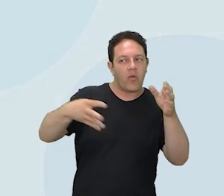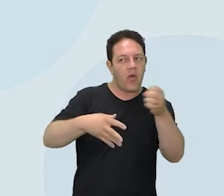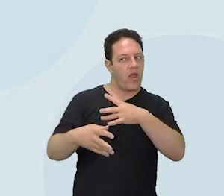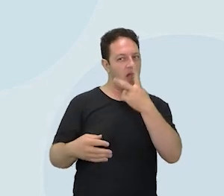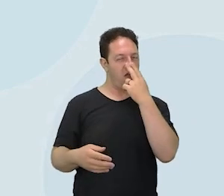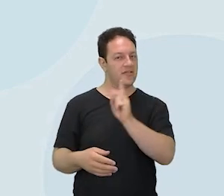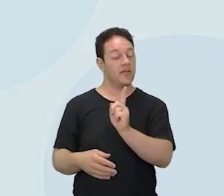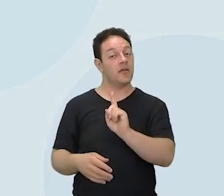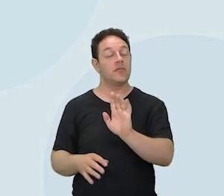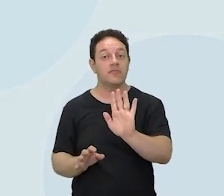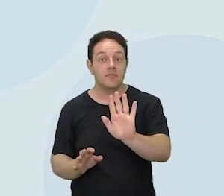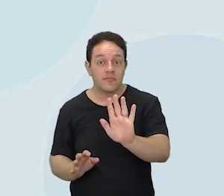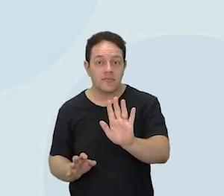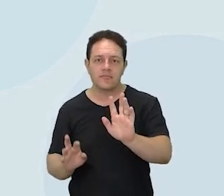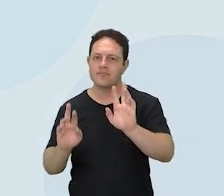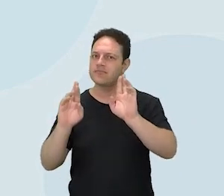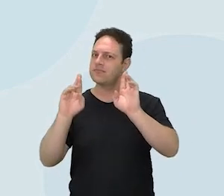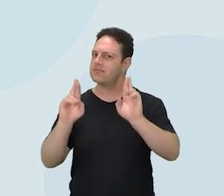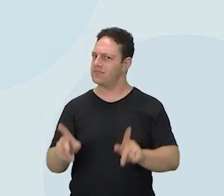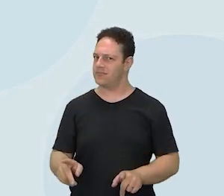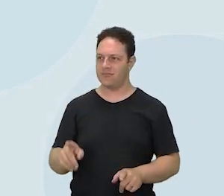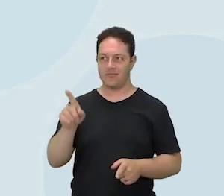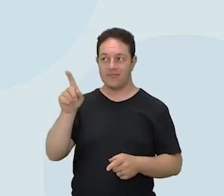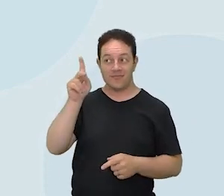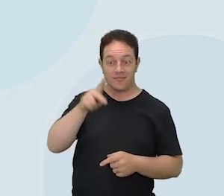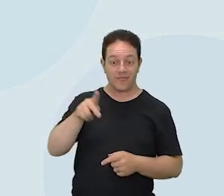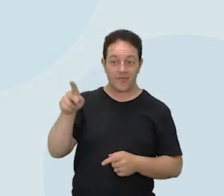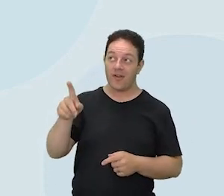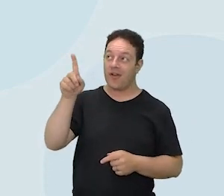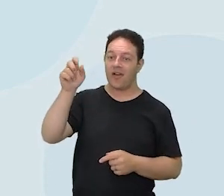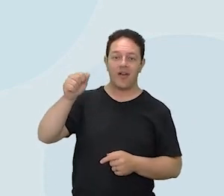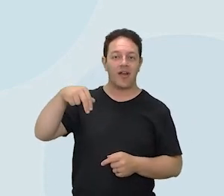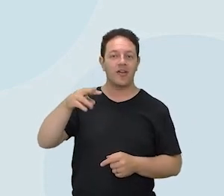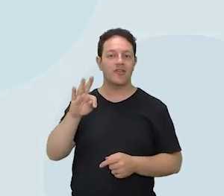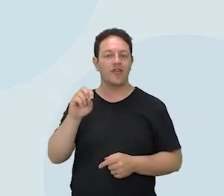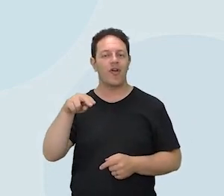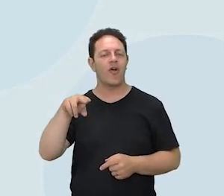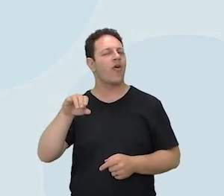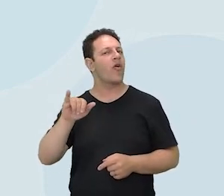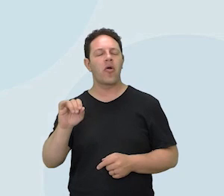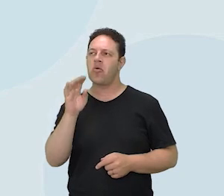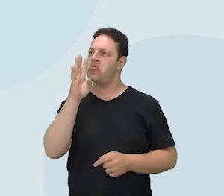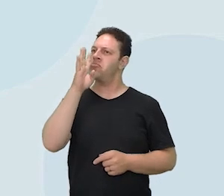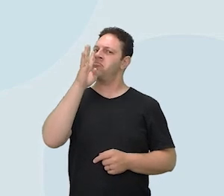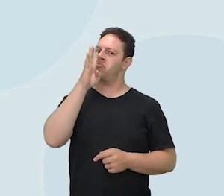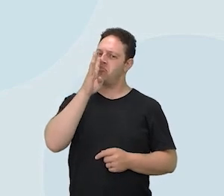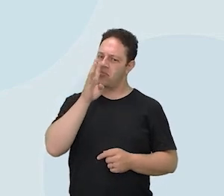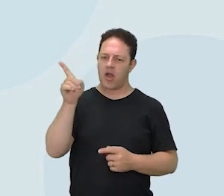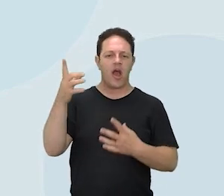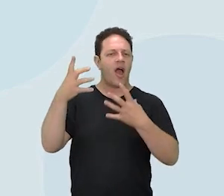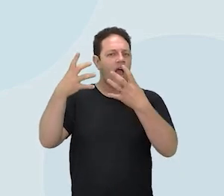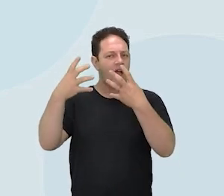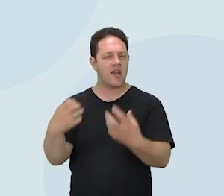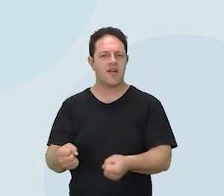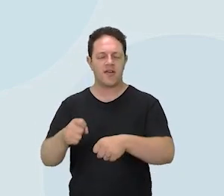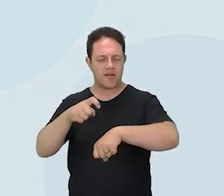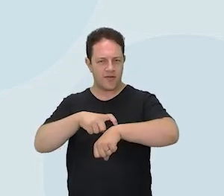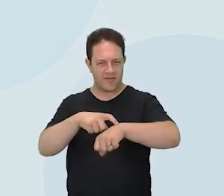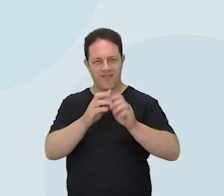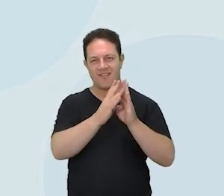Mas o professor Antônio, surpreendentemente, abraçou o itinerário